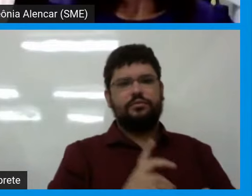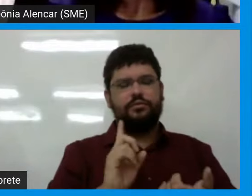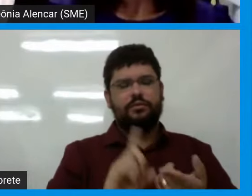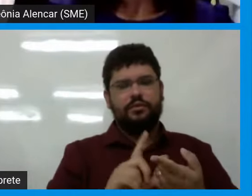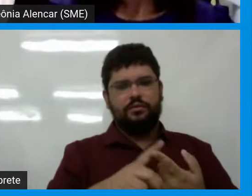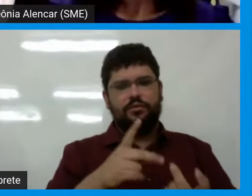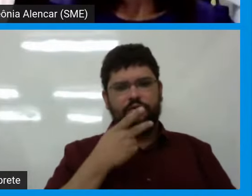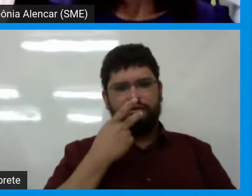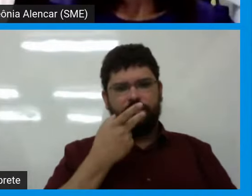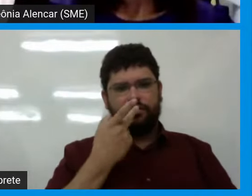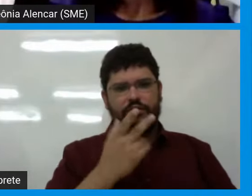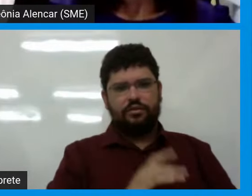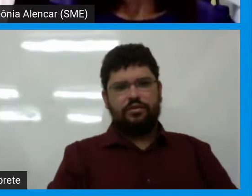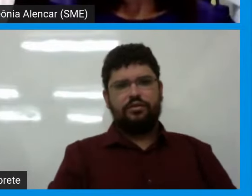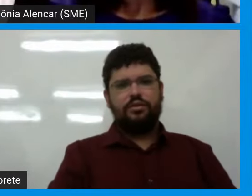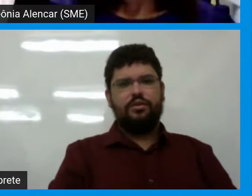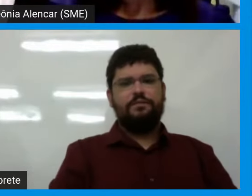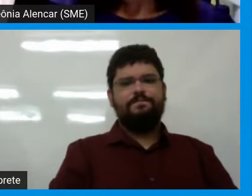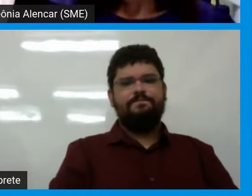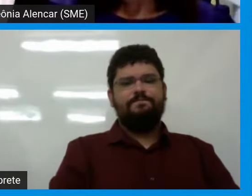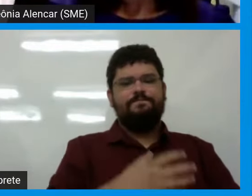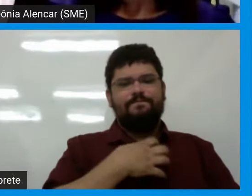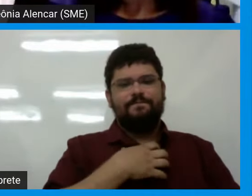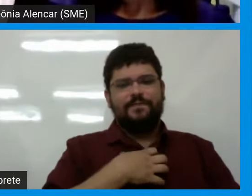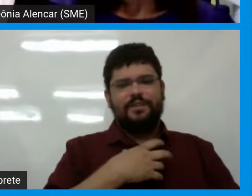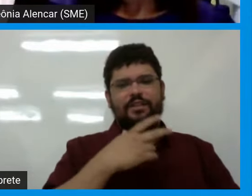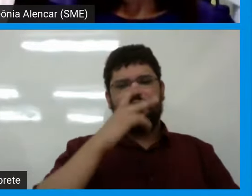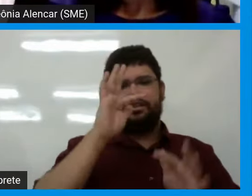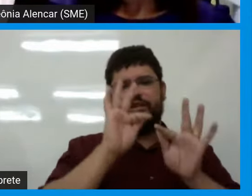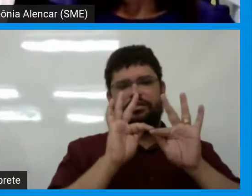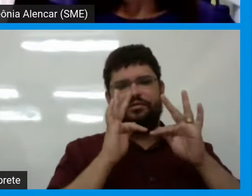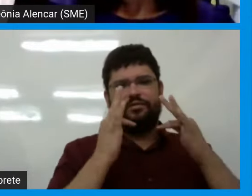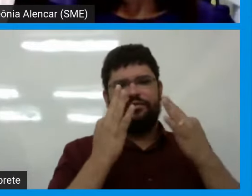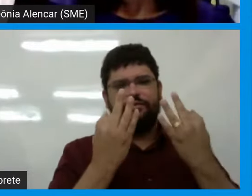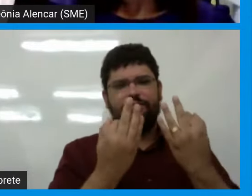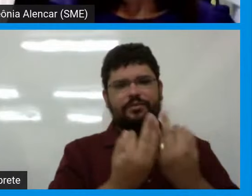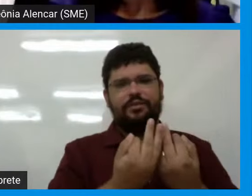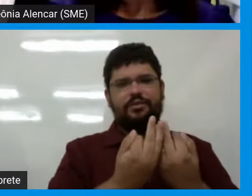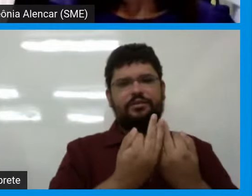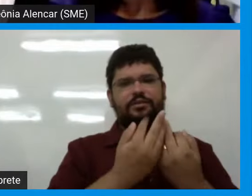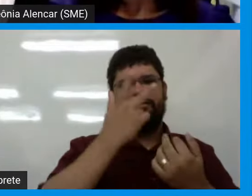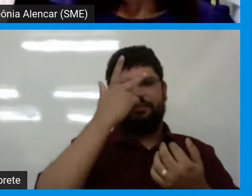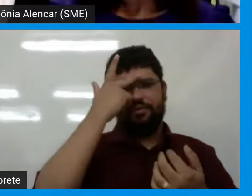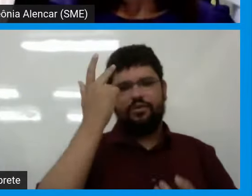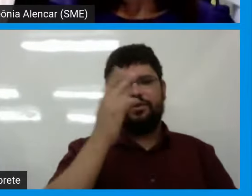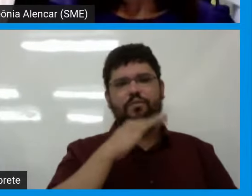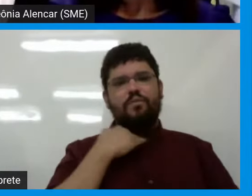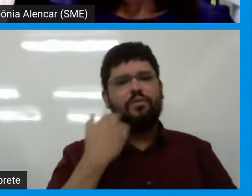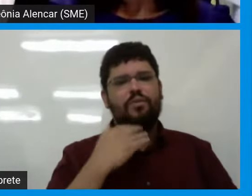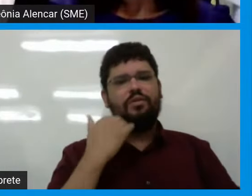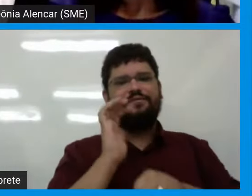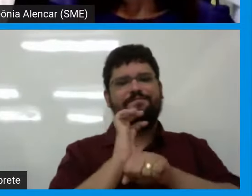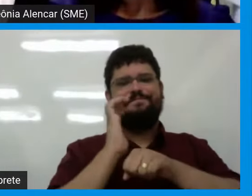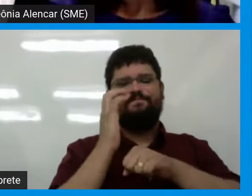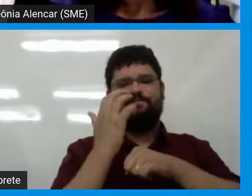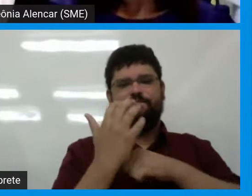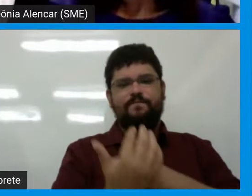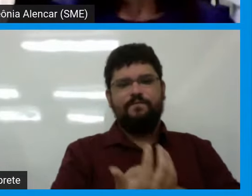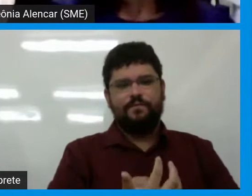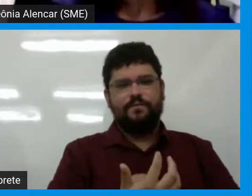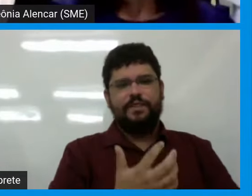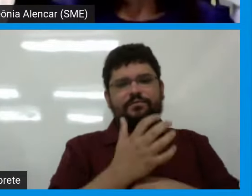solidariedade às milhares, às milhares de famílias das vítimas da Covid-19. Né,